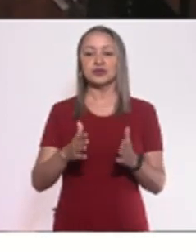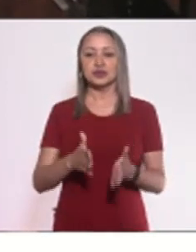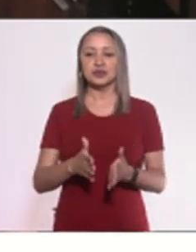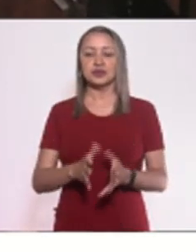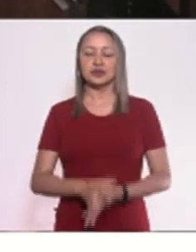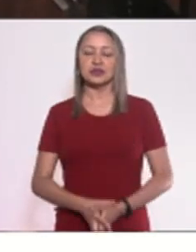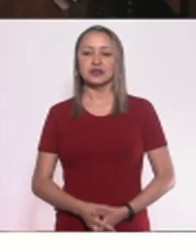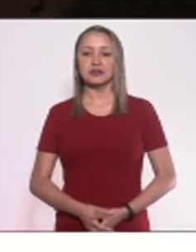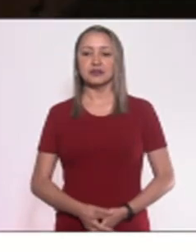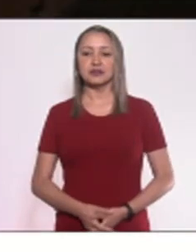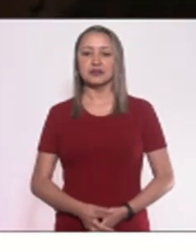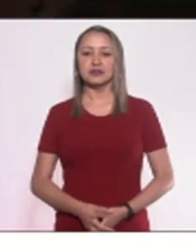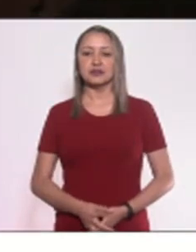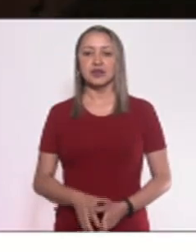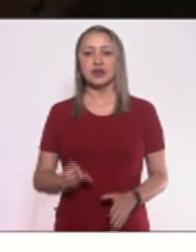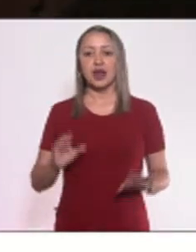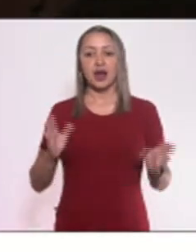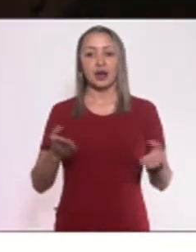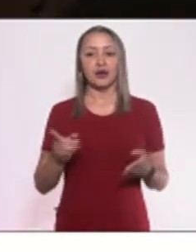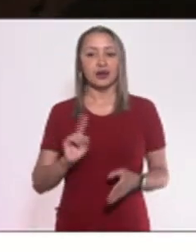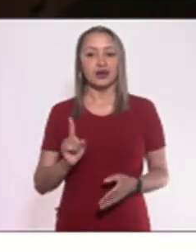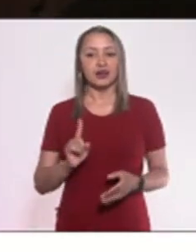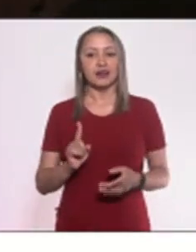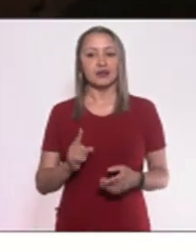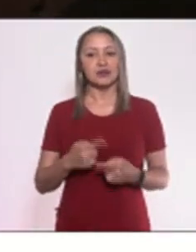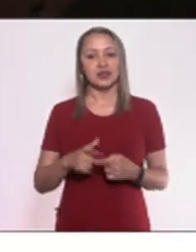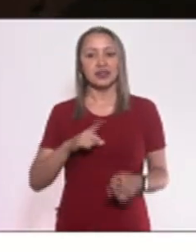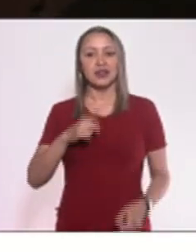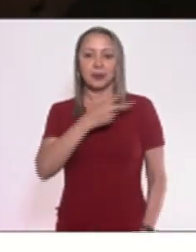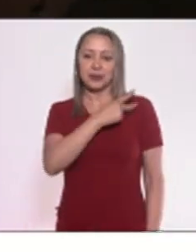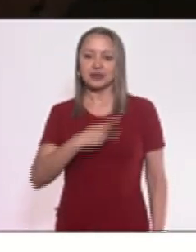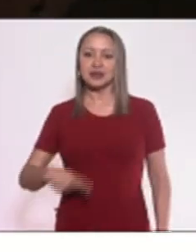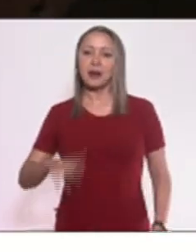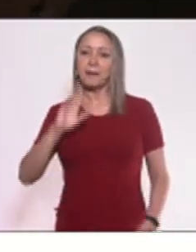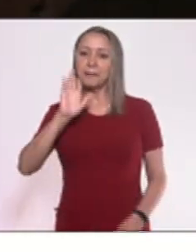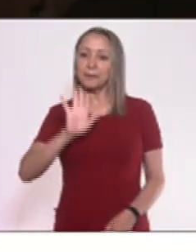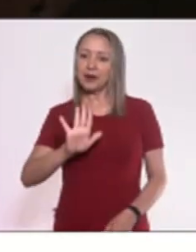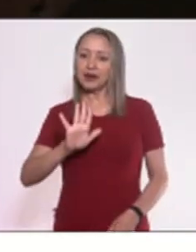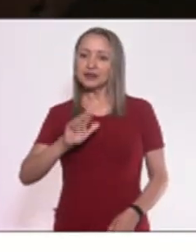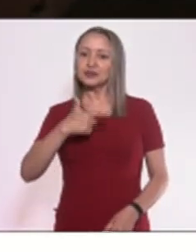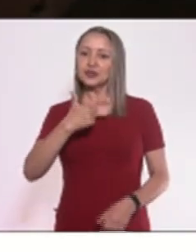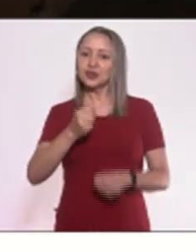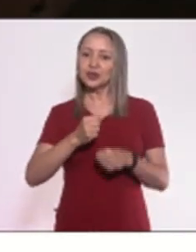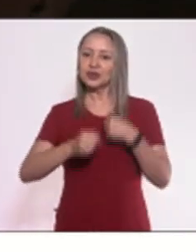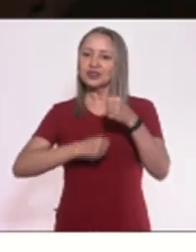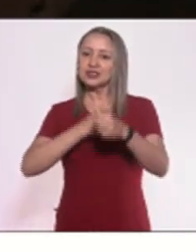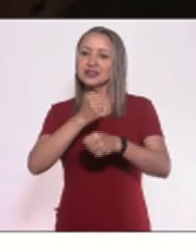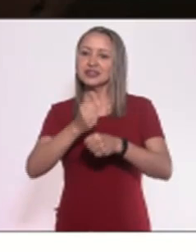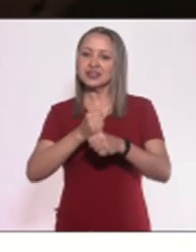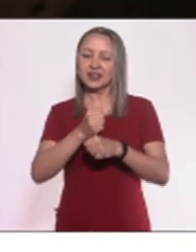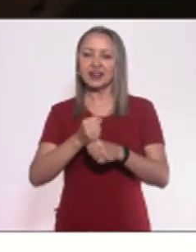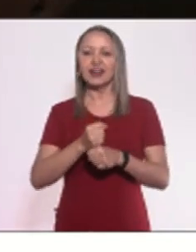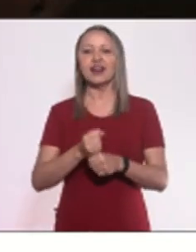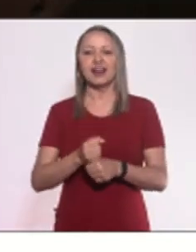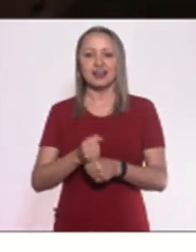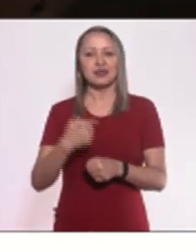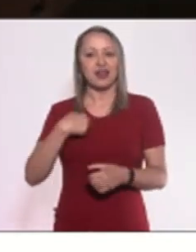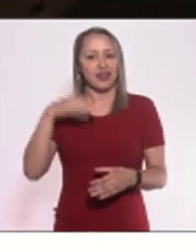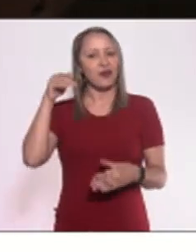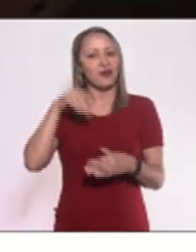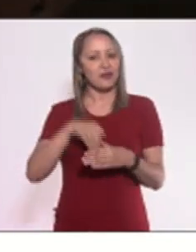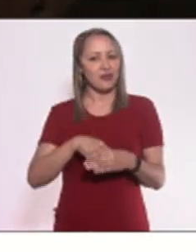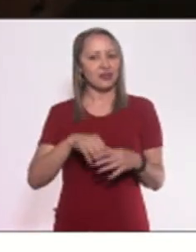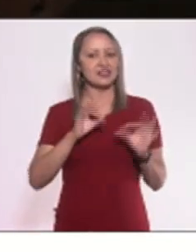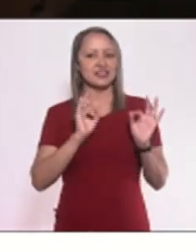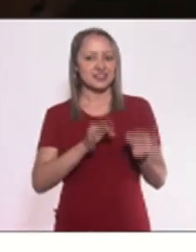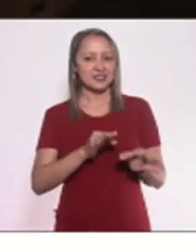não agora porque temos presidente, mas daqui a 2 anos. Desde já, conte com meu voto.